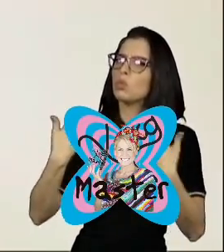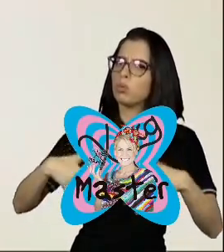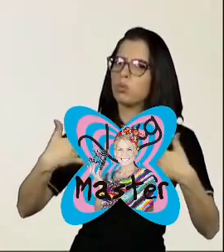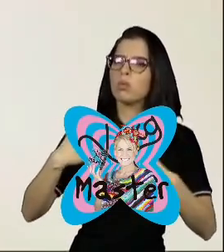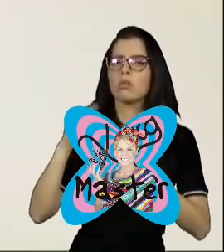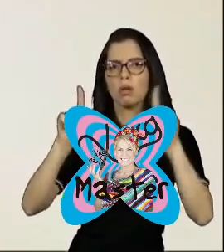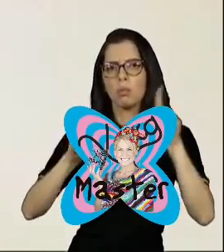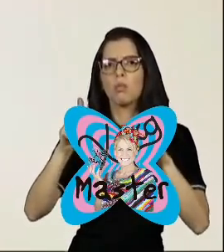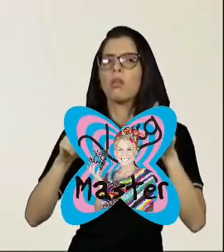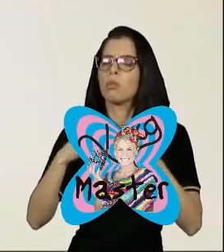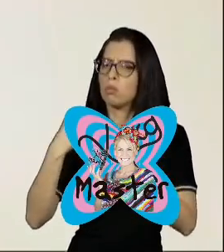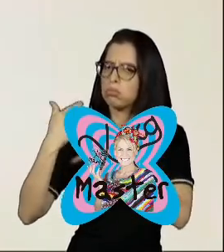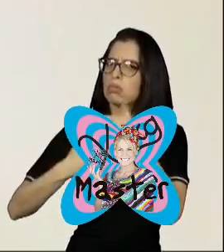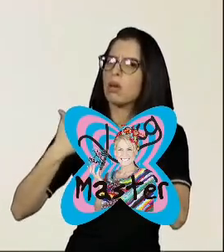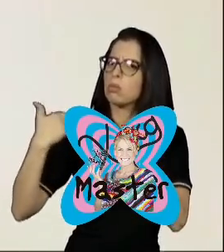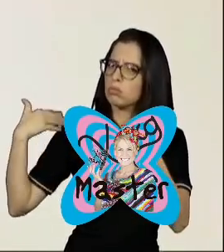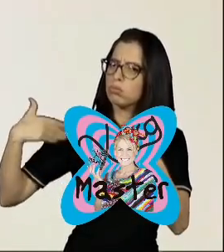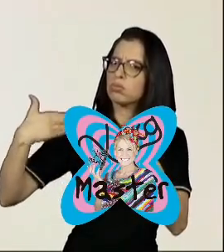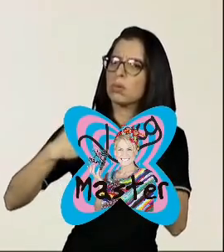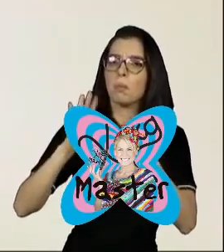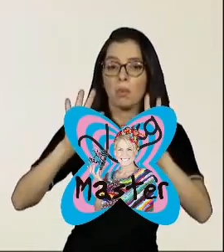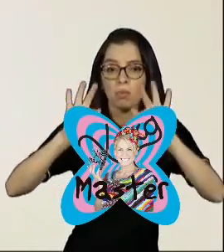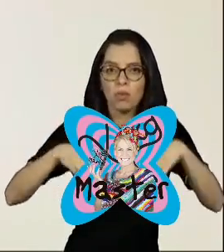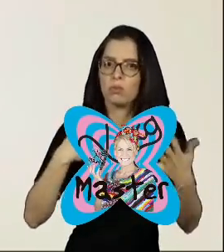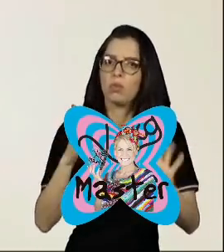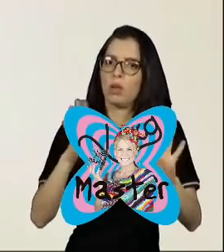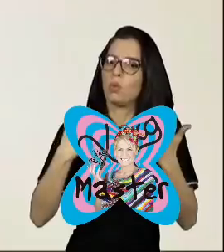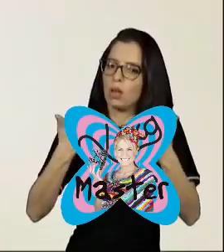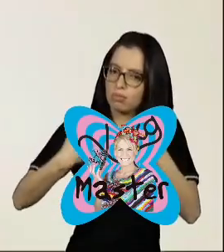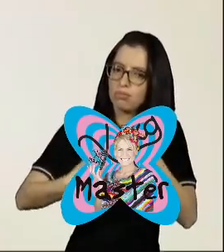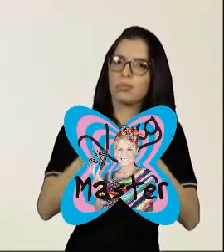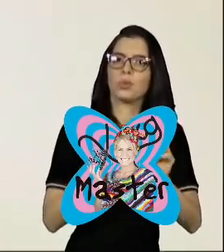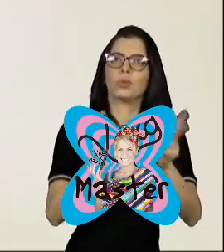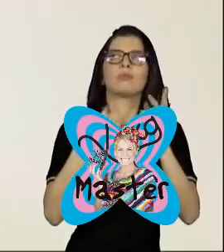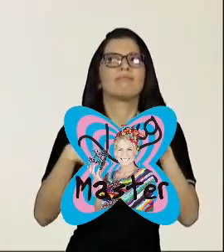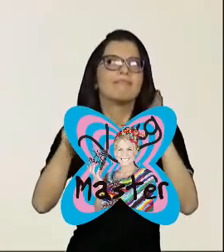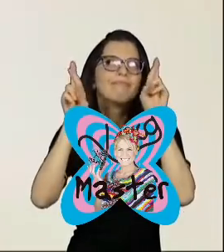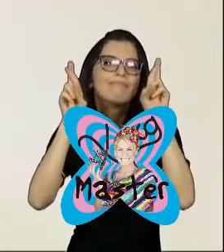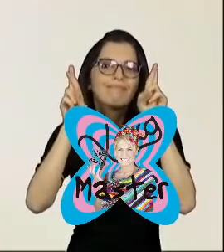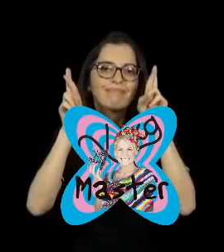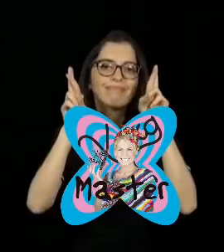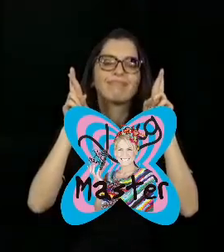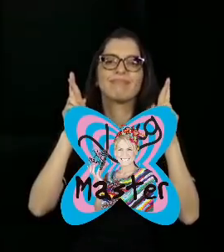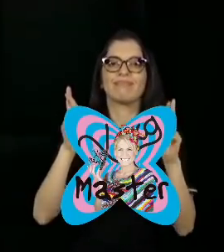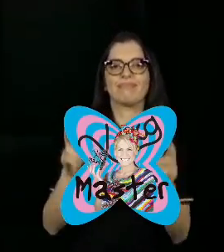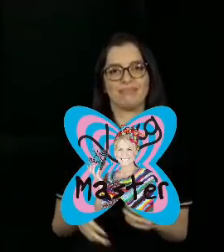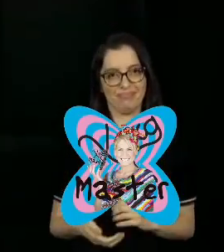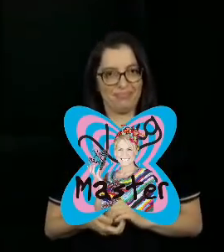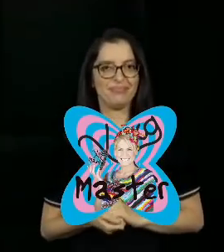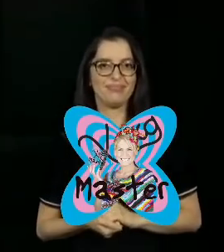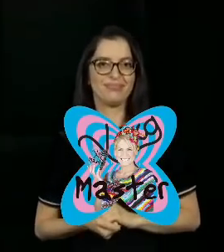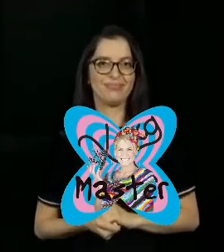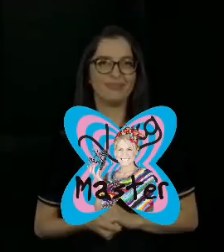de televisão e espero que não sejam os últimos porque ainda perdendo fazer algumas coisas para televisão